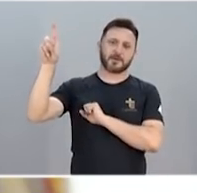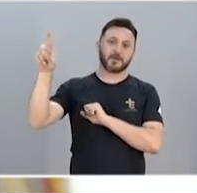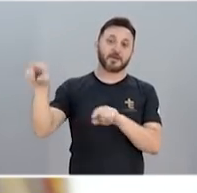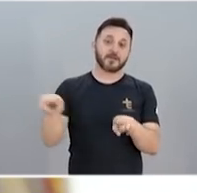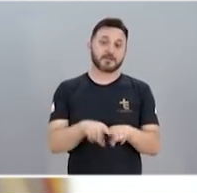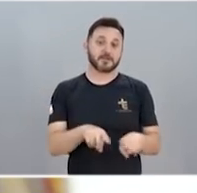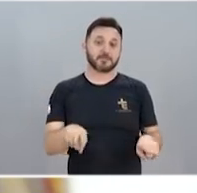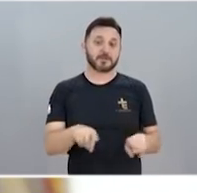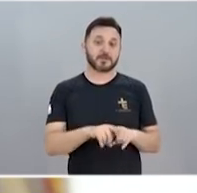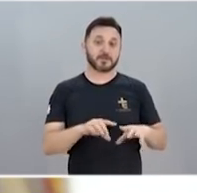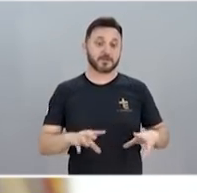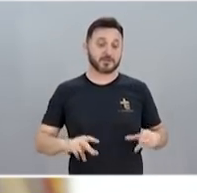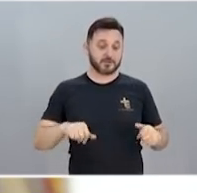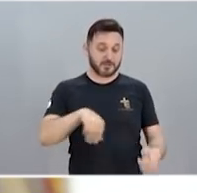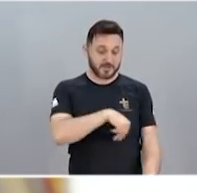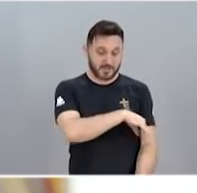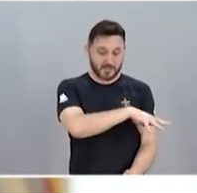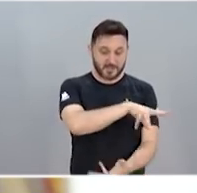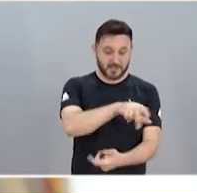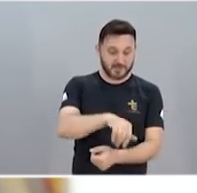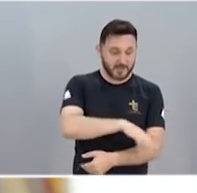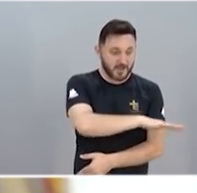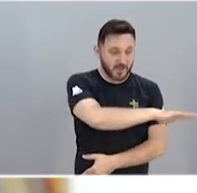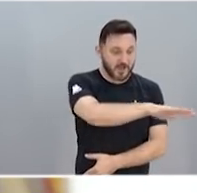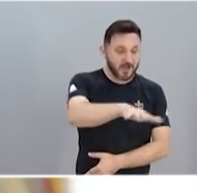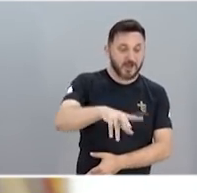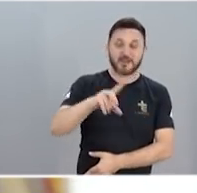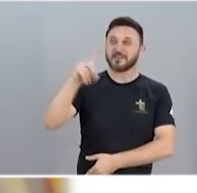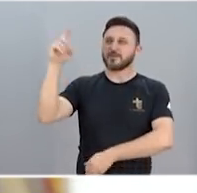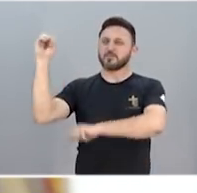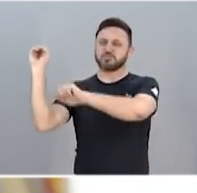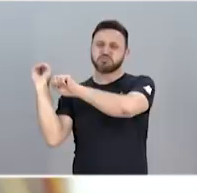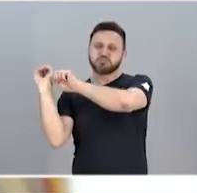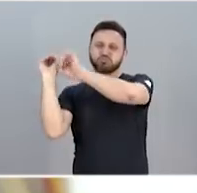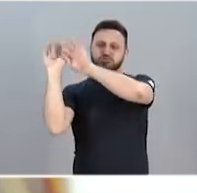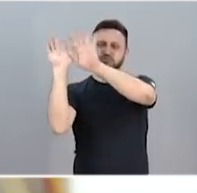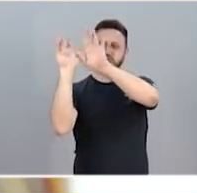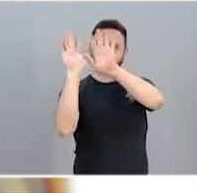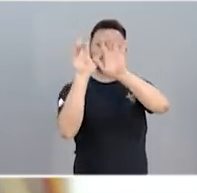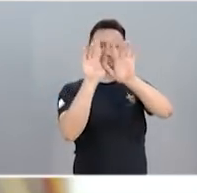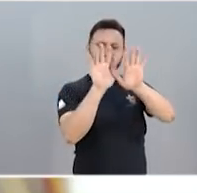transborda em toda a terra a sua graça.